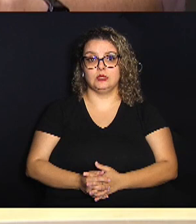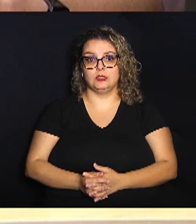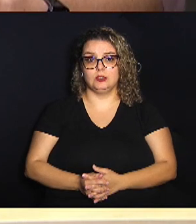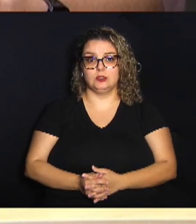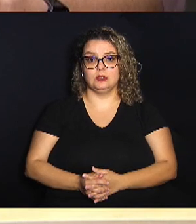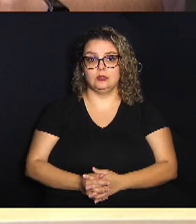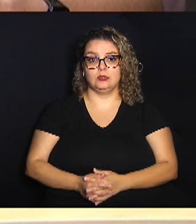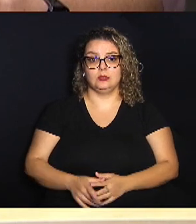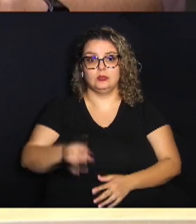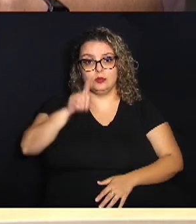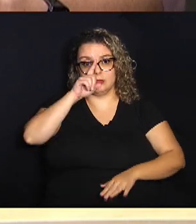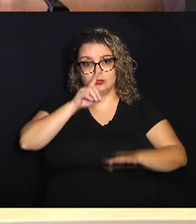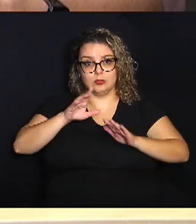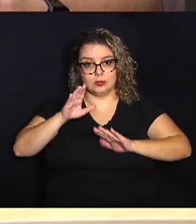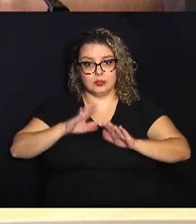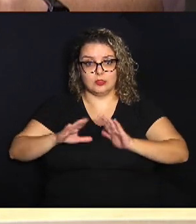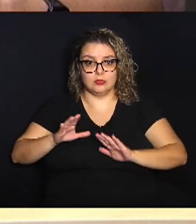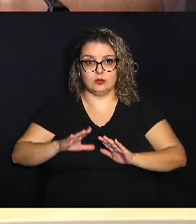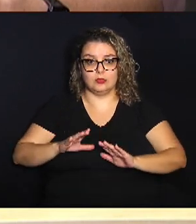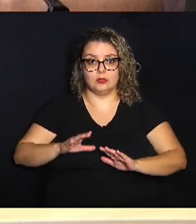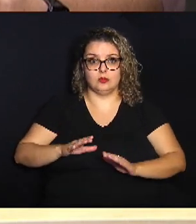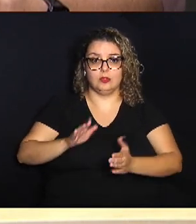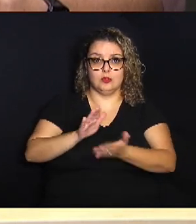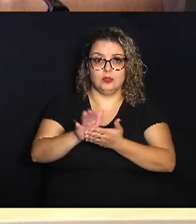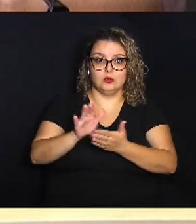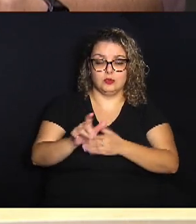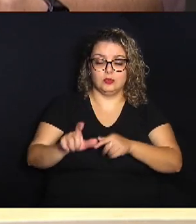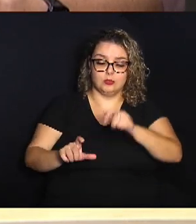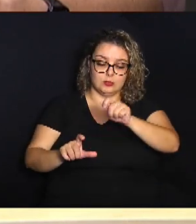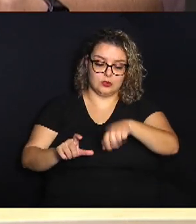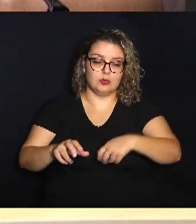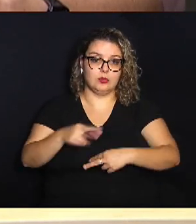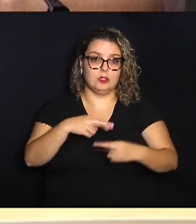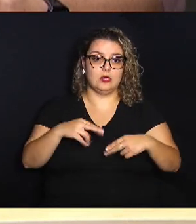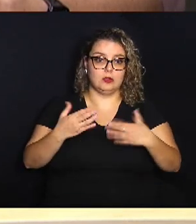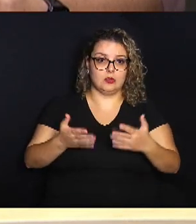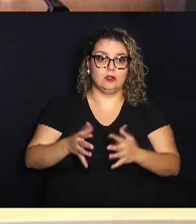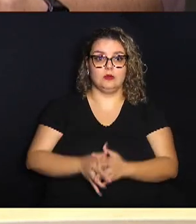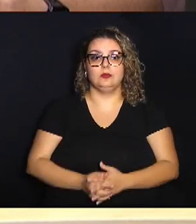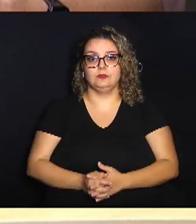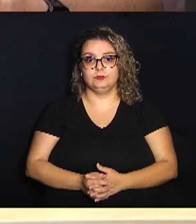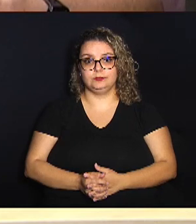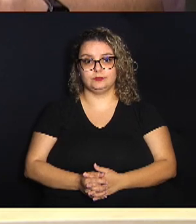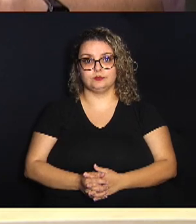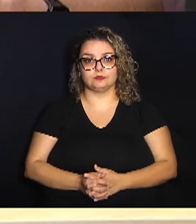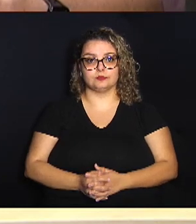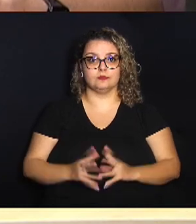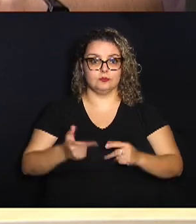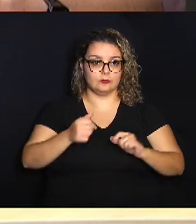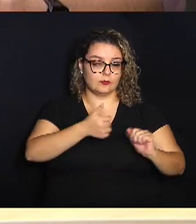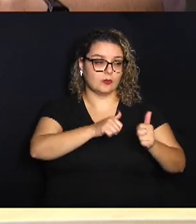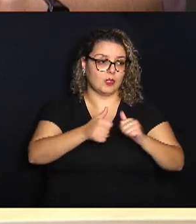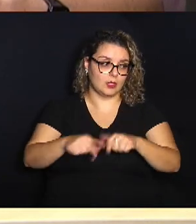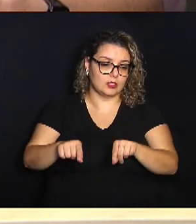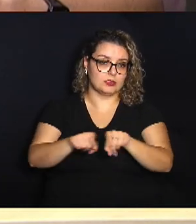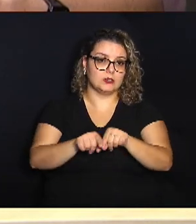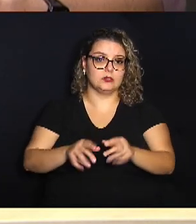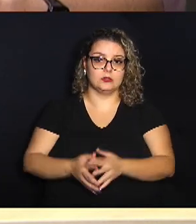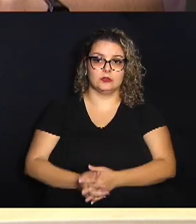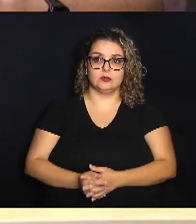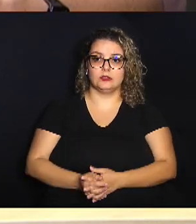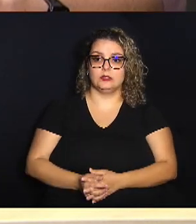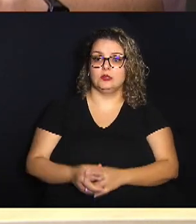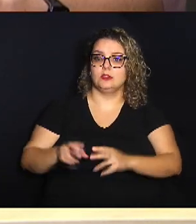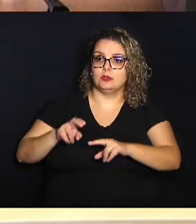tomar cuidado com o próprio custo da maquininha em relação a isso. Então, você tem que levar isso em consideração. Então, por